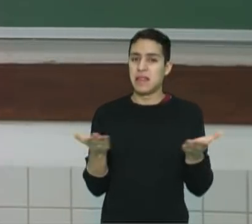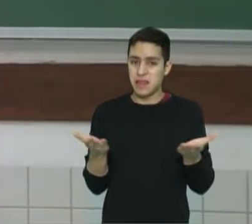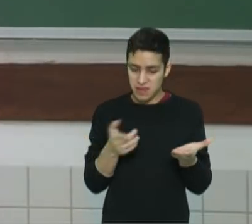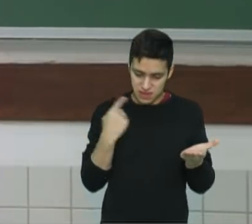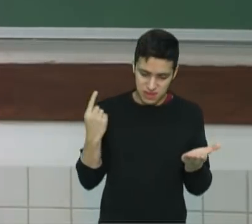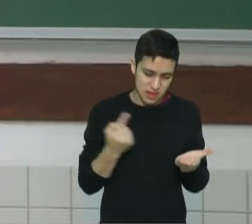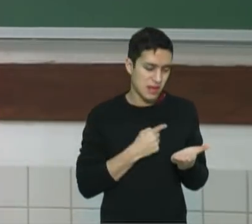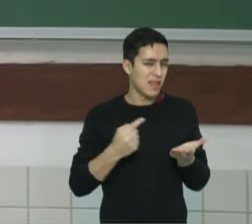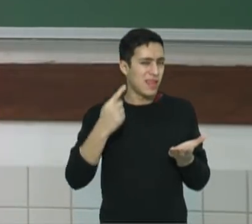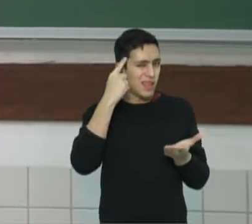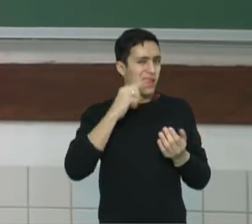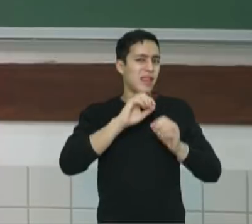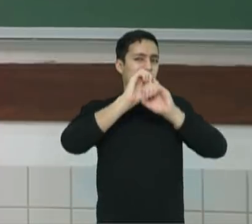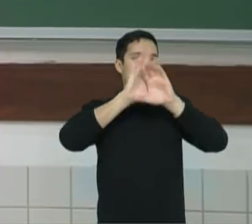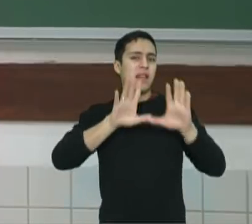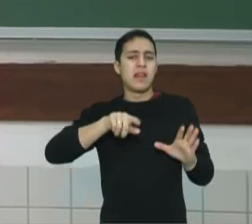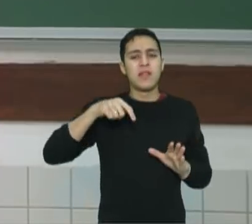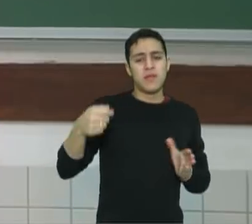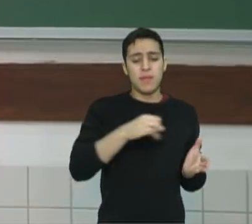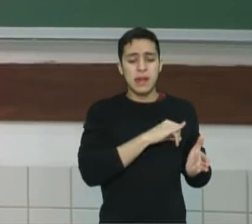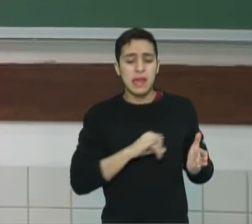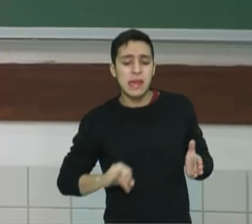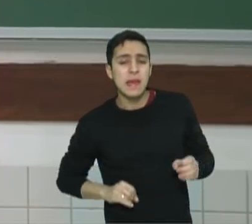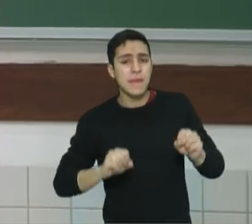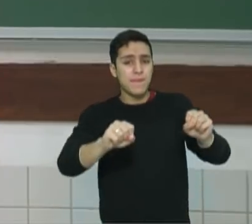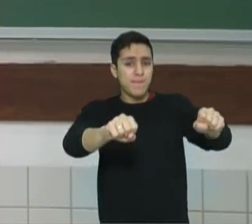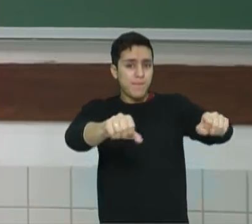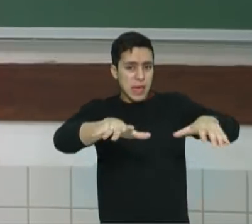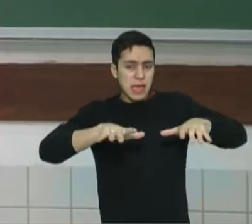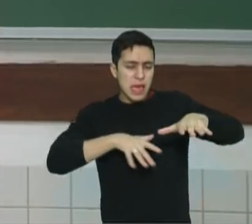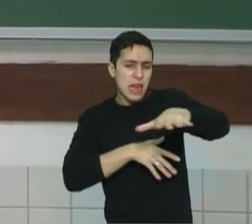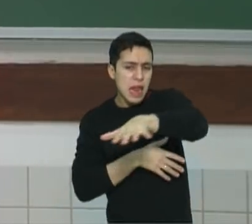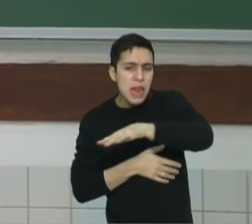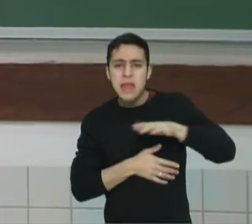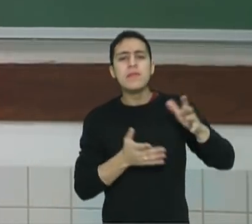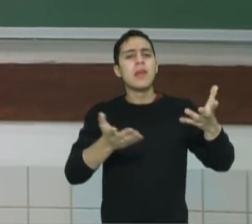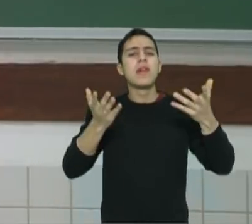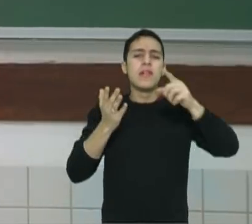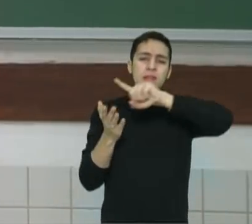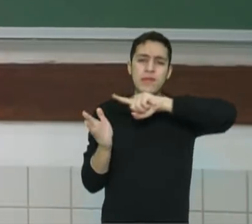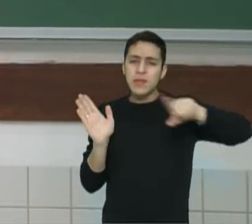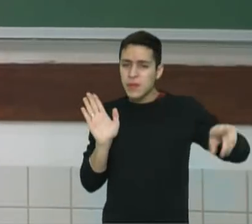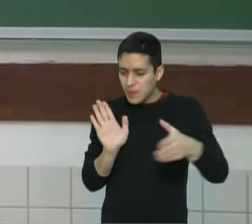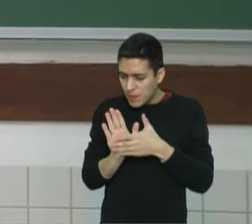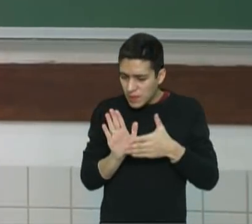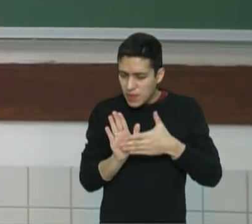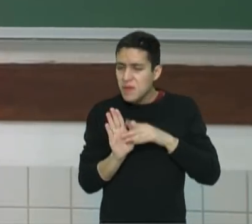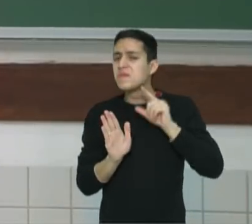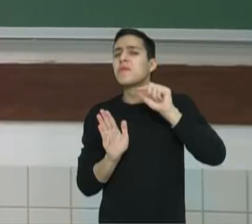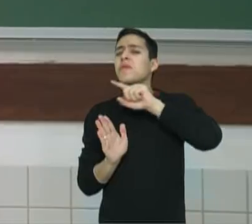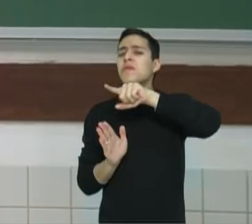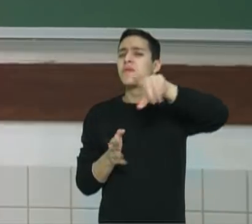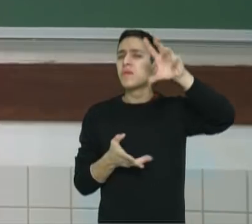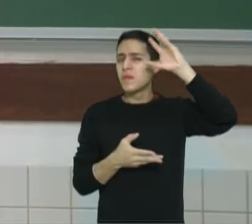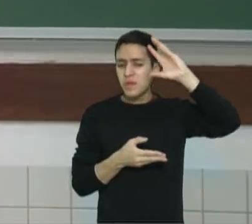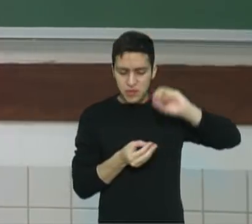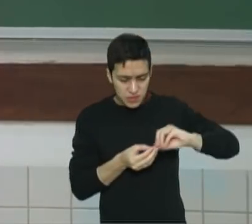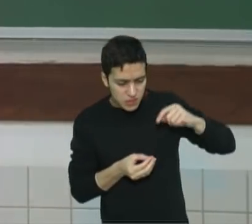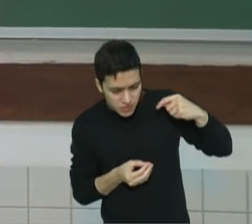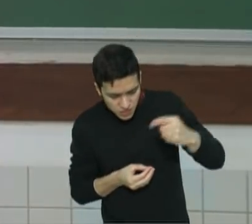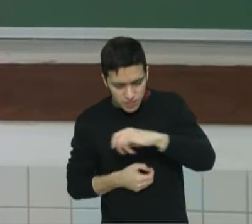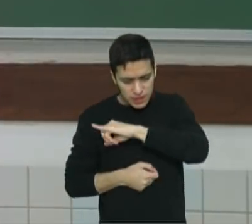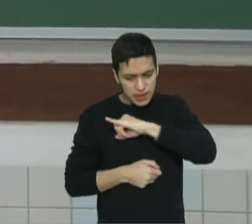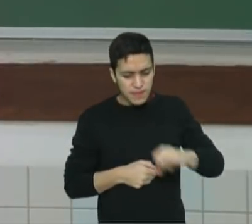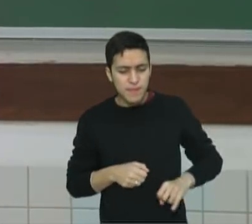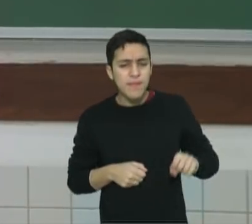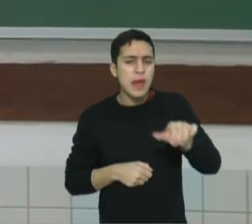uma noção bem clara de imperialismo, quero que vocês façam uma abordagem do que vocês entenderam de